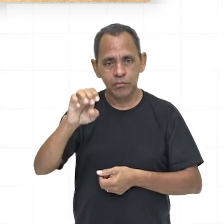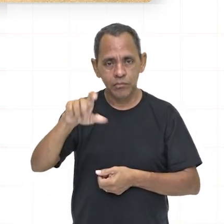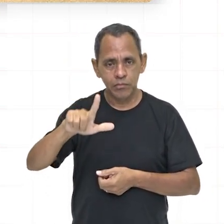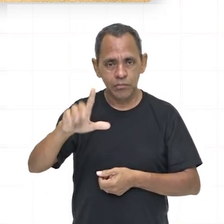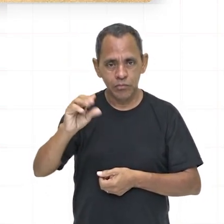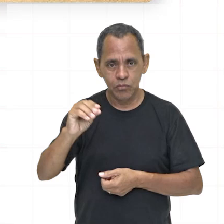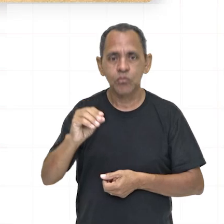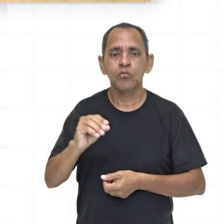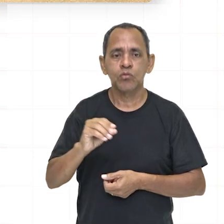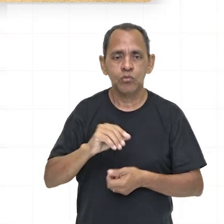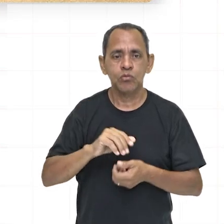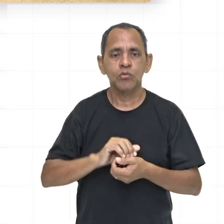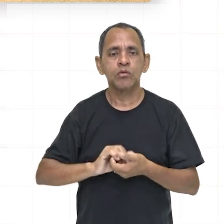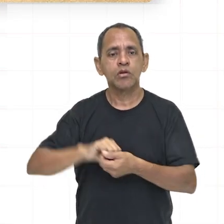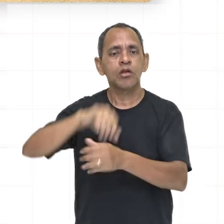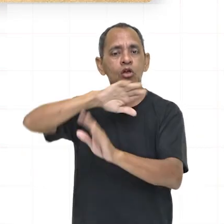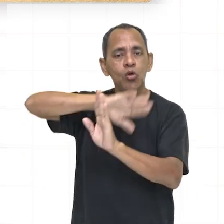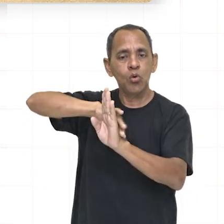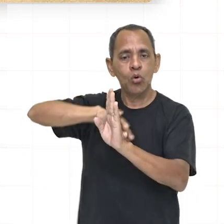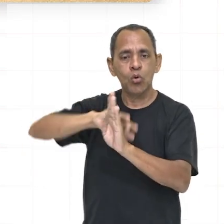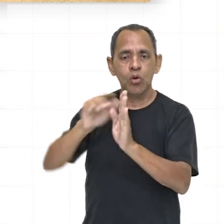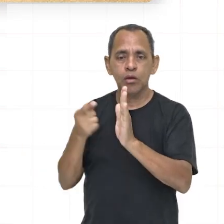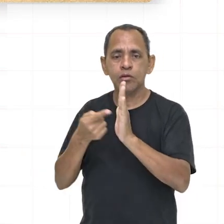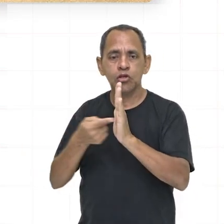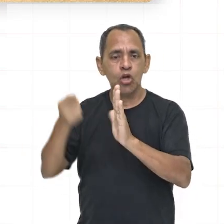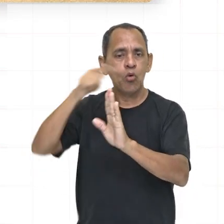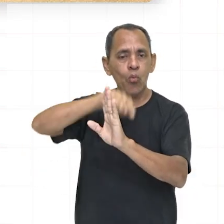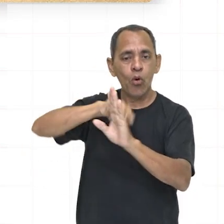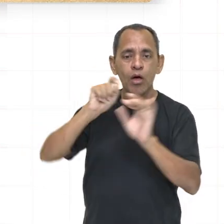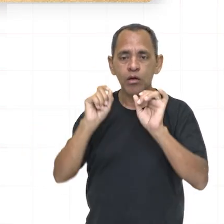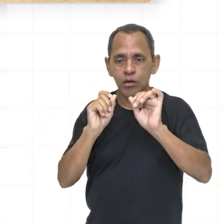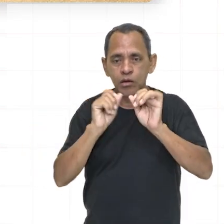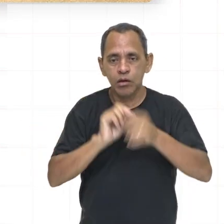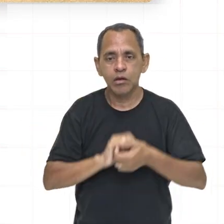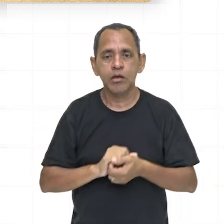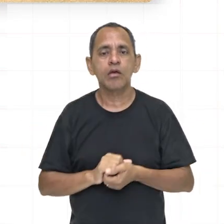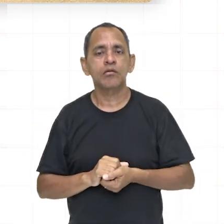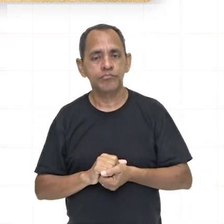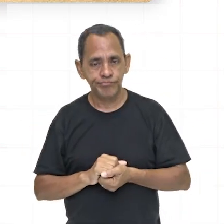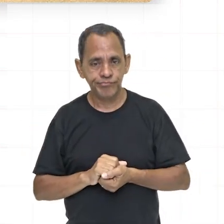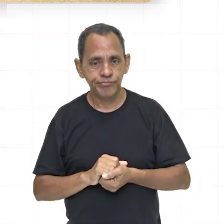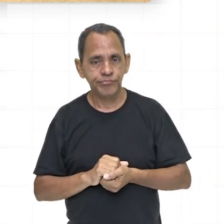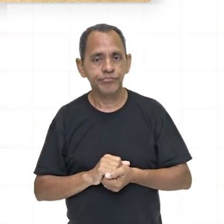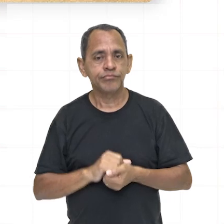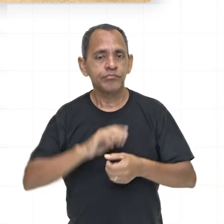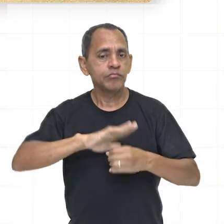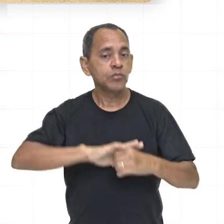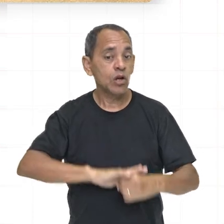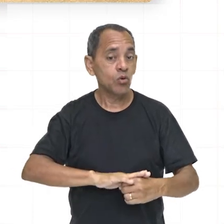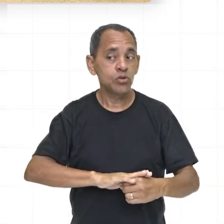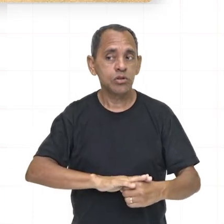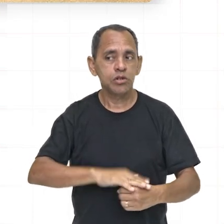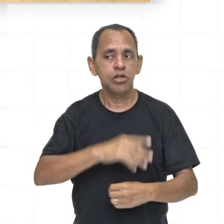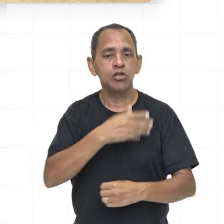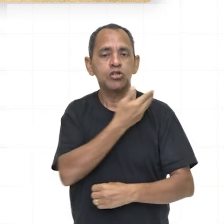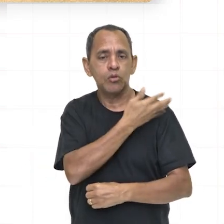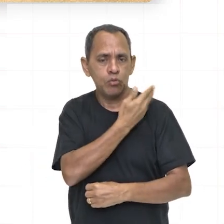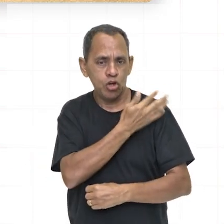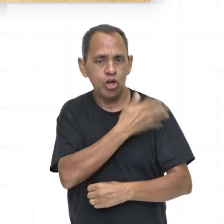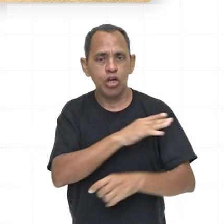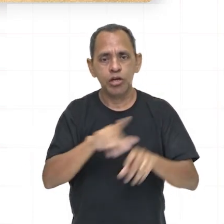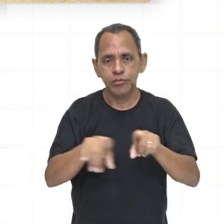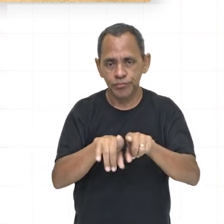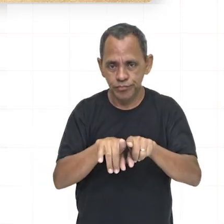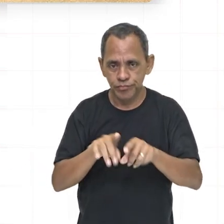uma metáfora racista que os europeus usavam para descrever os asiáticos orientais, né, como um perigo e uma